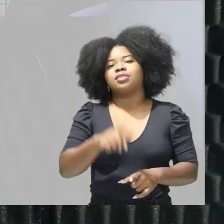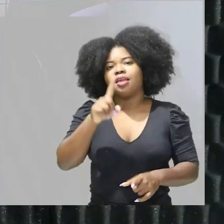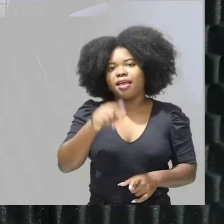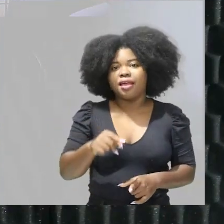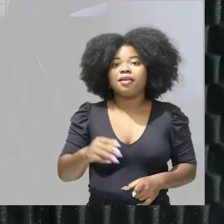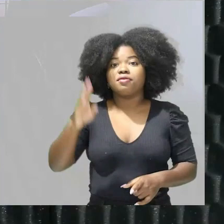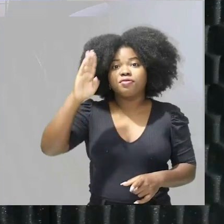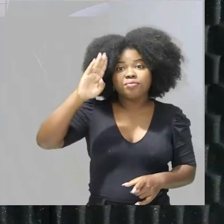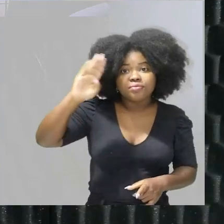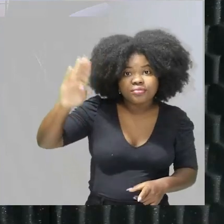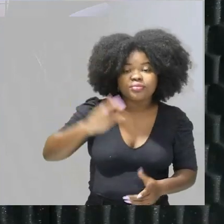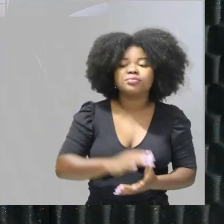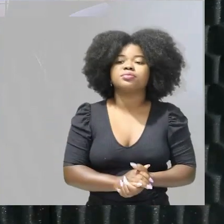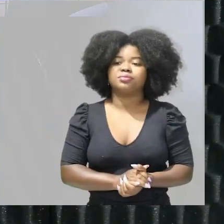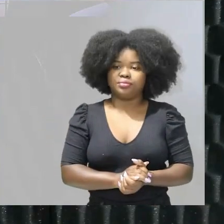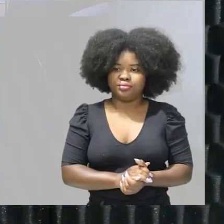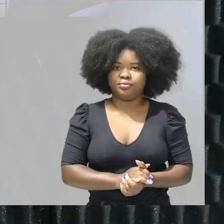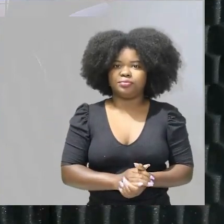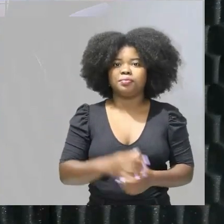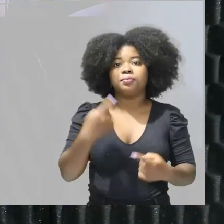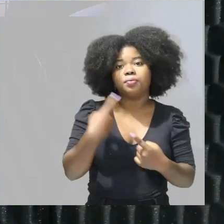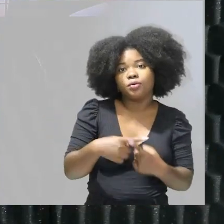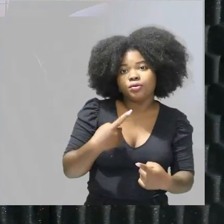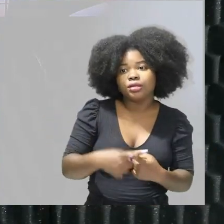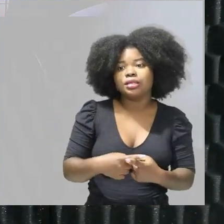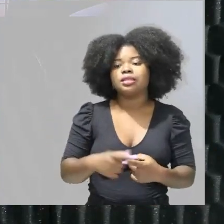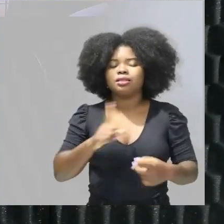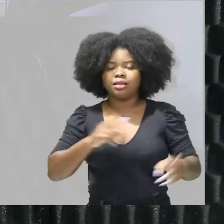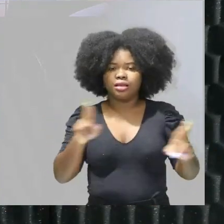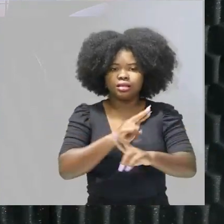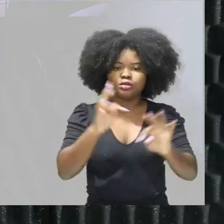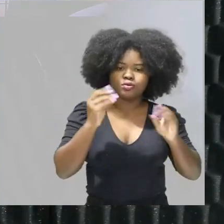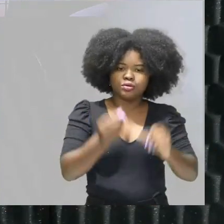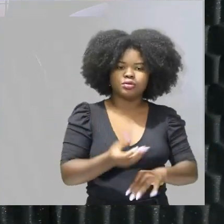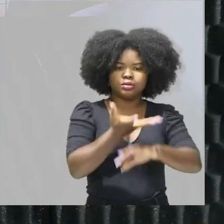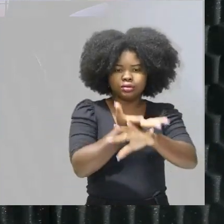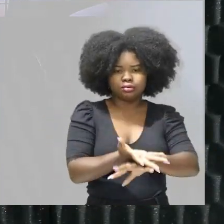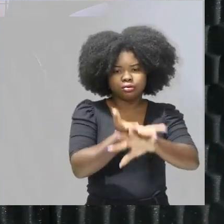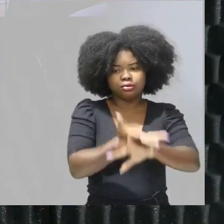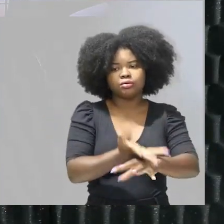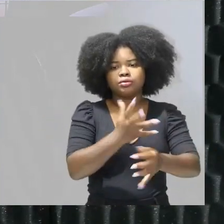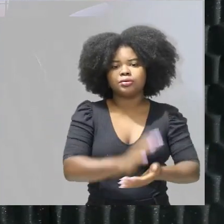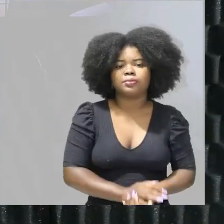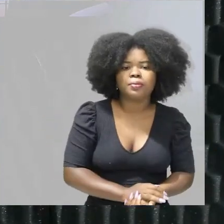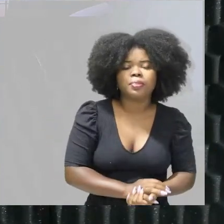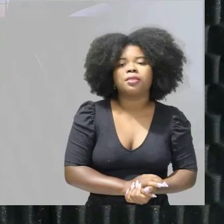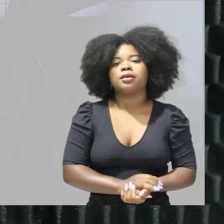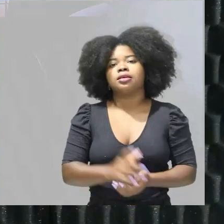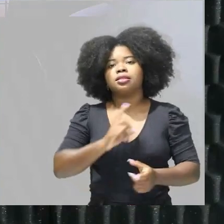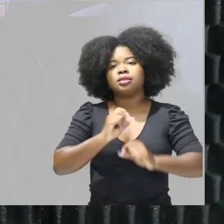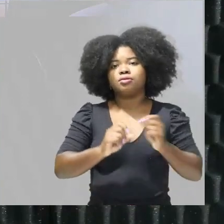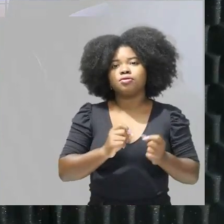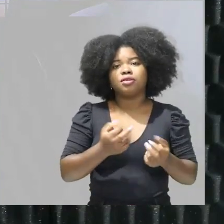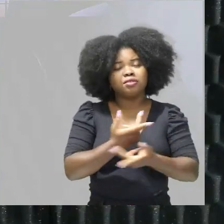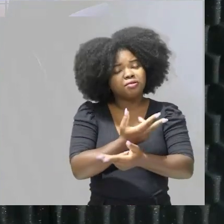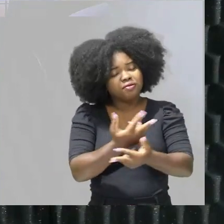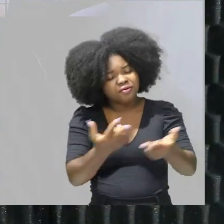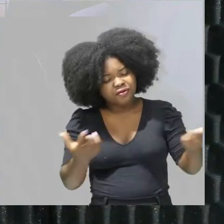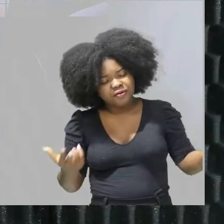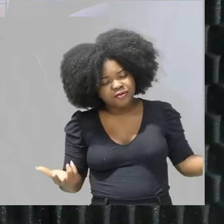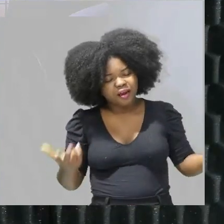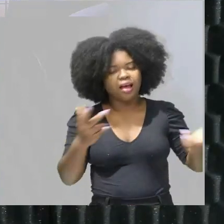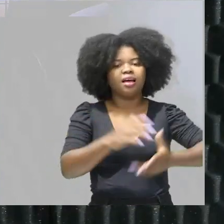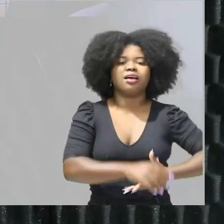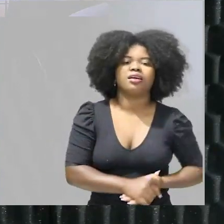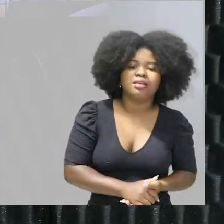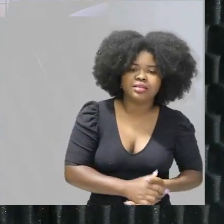interdisciplinar porque a filosofia passeia por todas as disciplinas ela vai servir para vocês nos mais vários âmbitos de todos